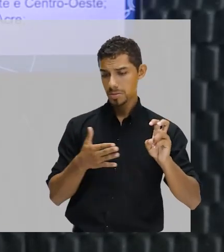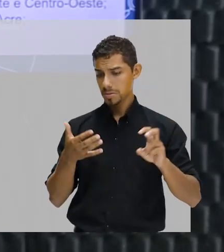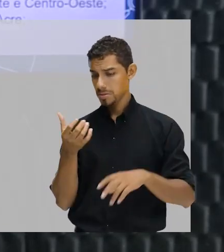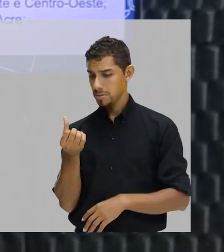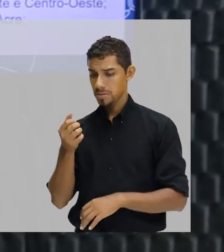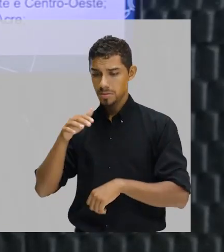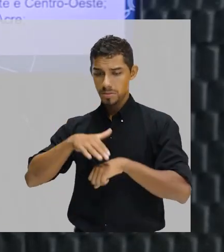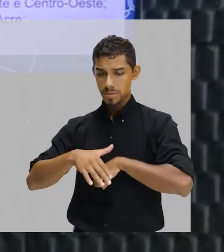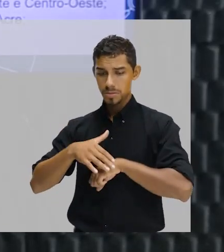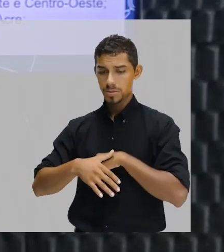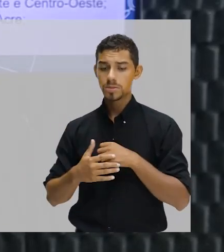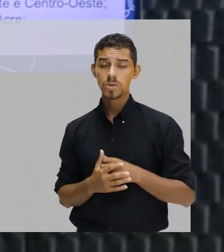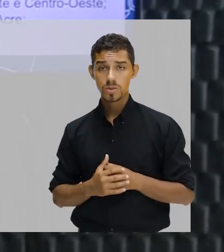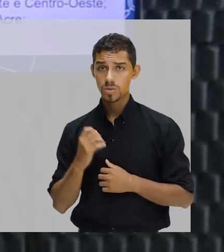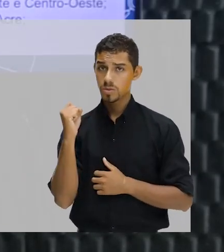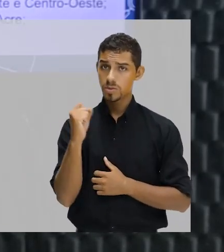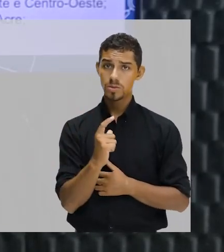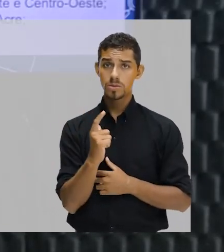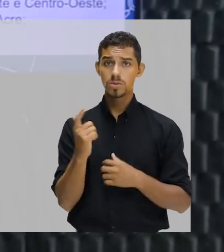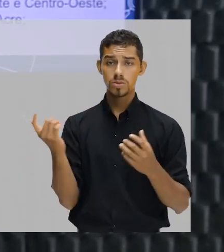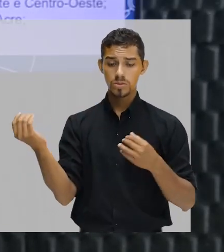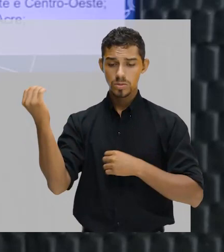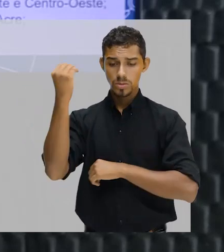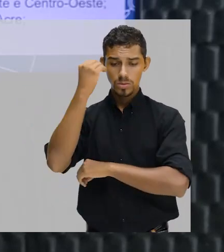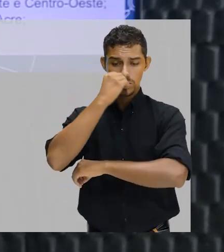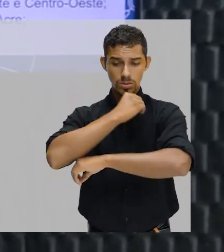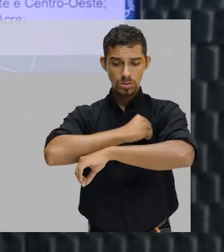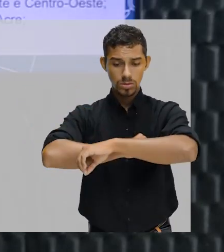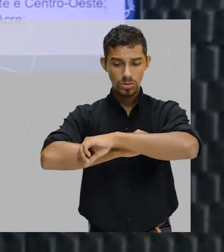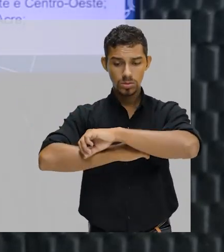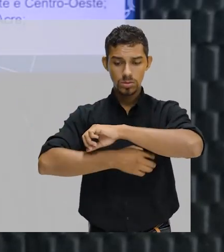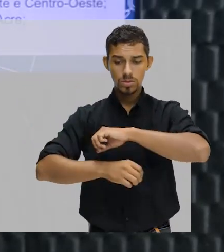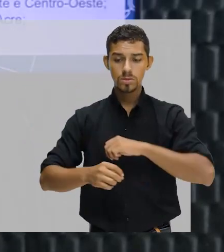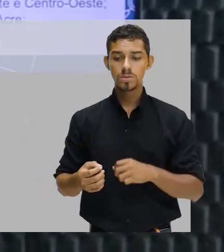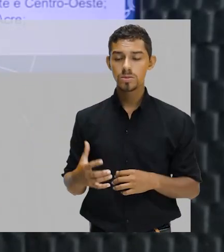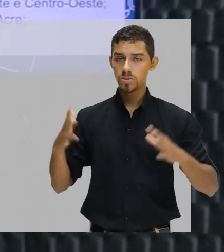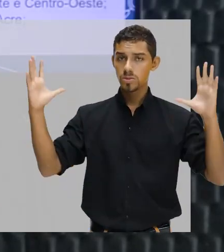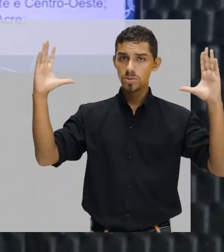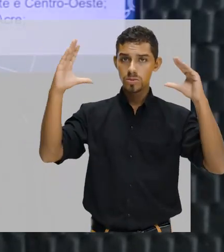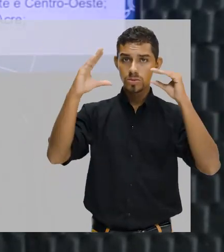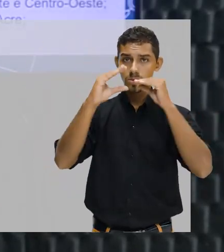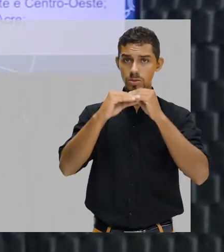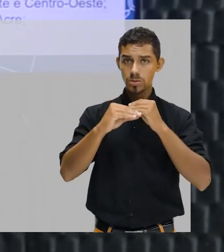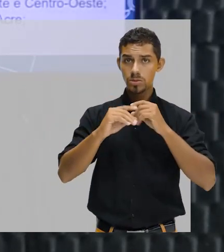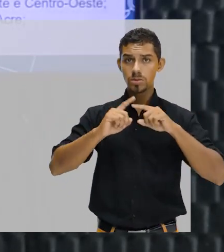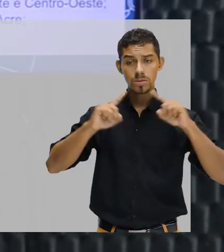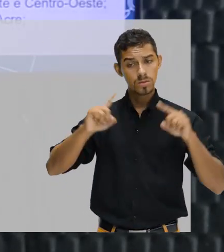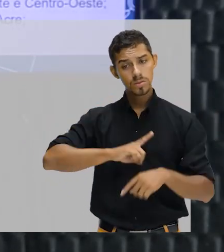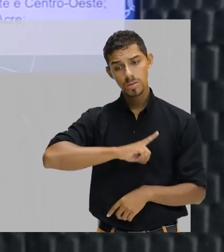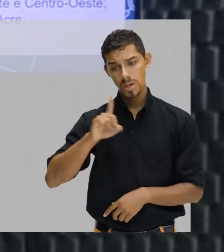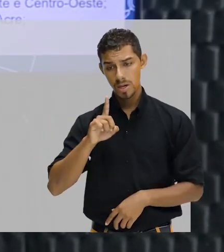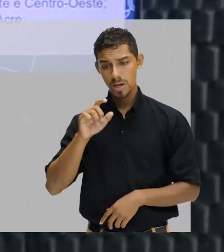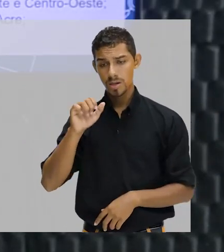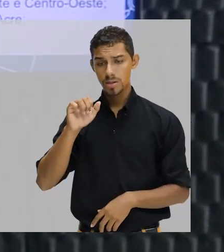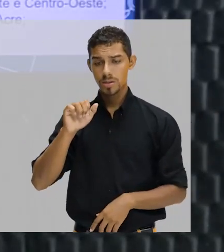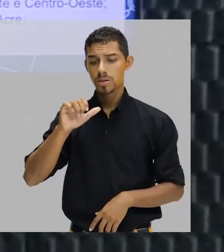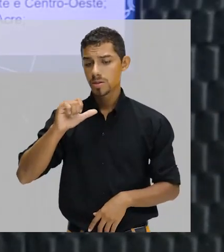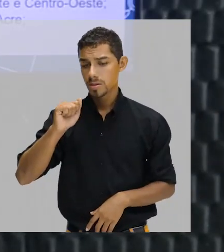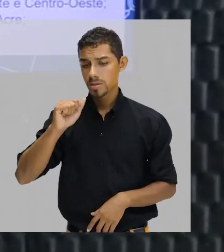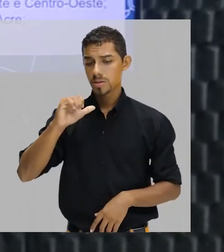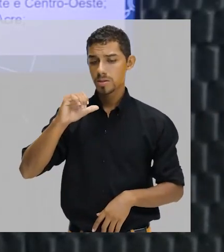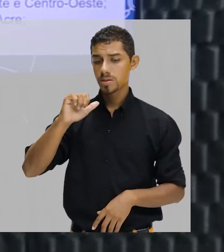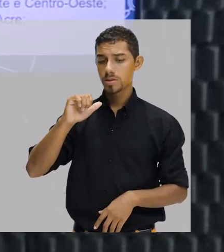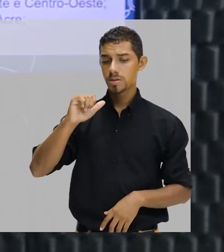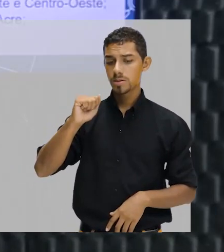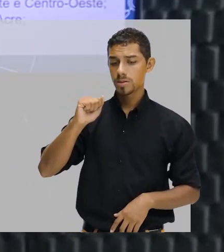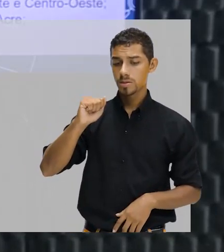noite, quer dizer, o Sol está se pondo. Então, começa o quê? Aqui a escurecer. Só que lá no Acre, como está 2 horas atrás, se é 6 horas,